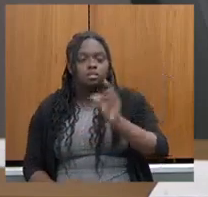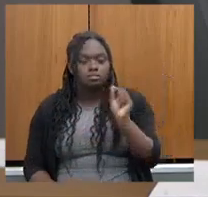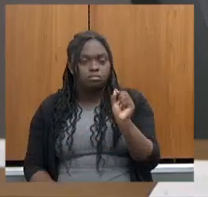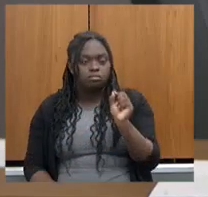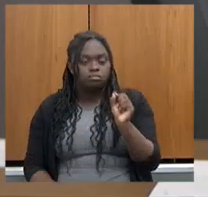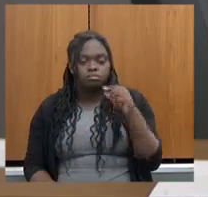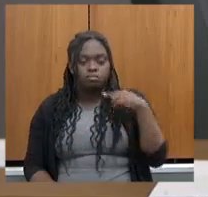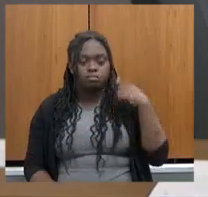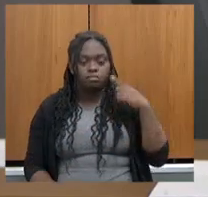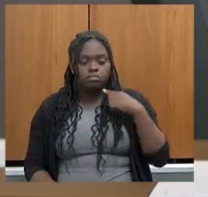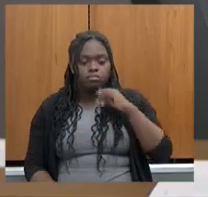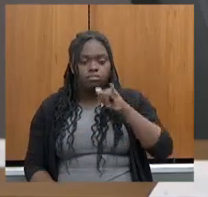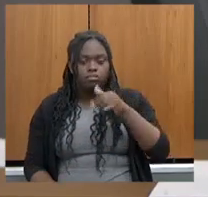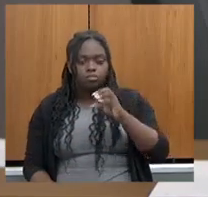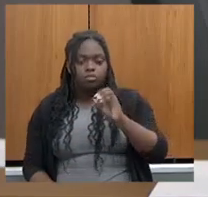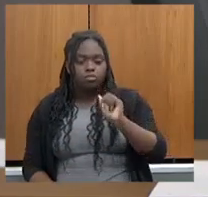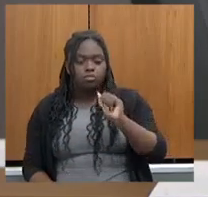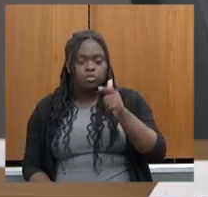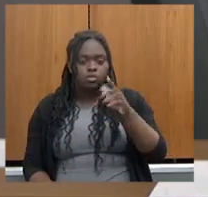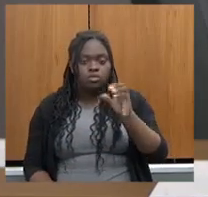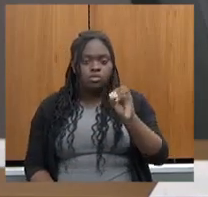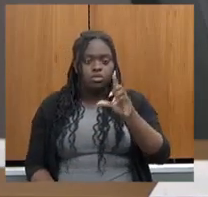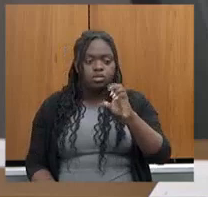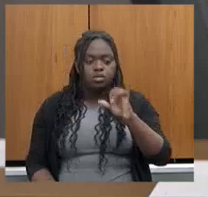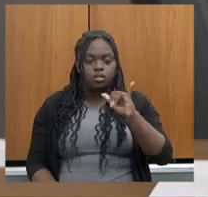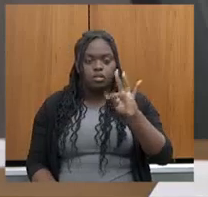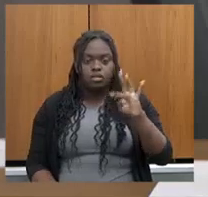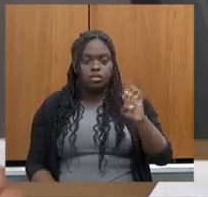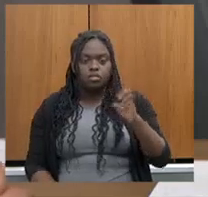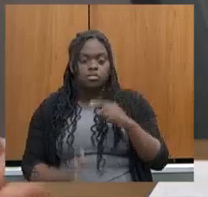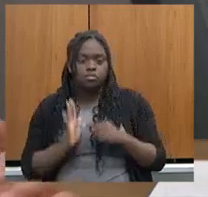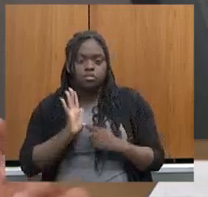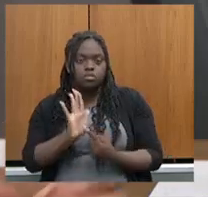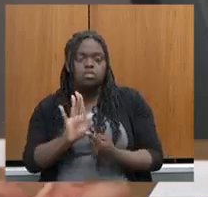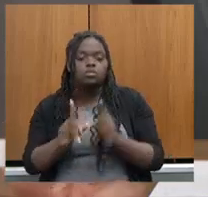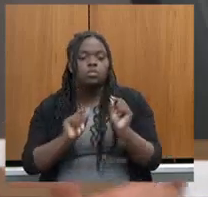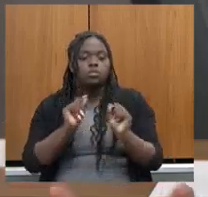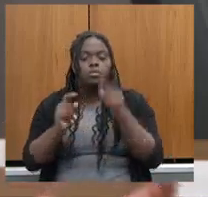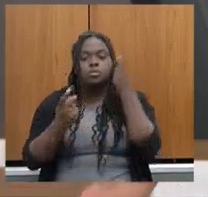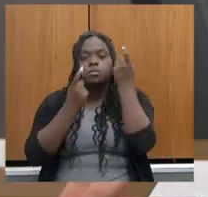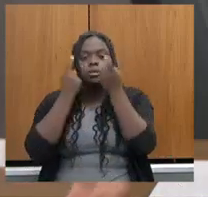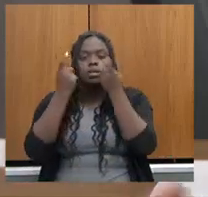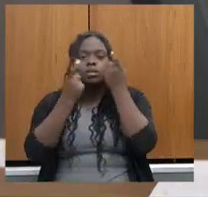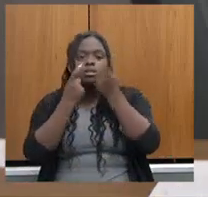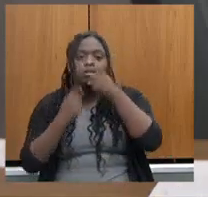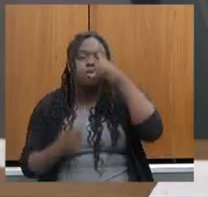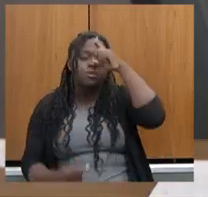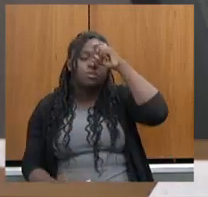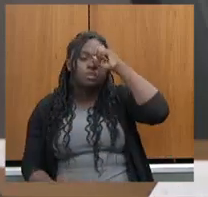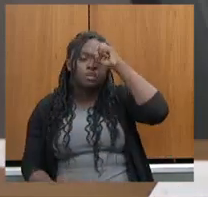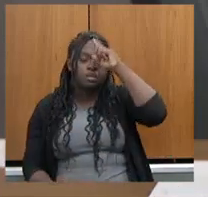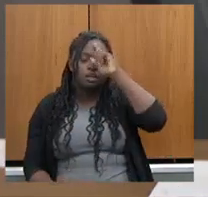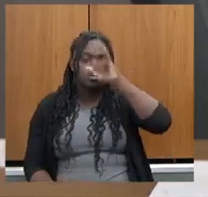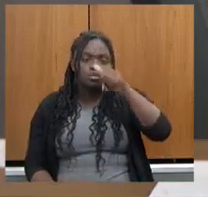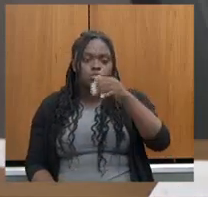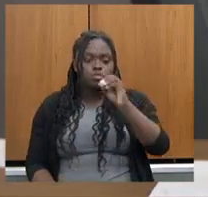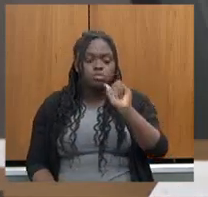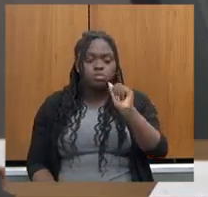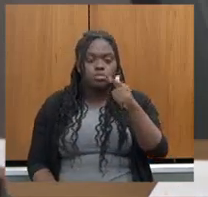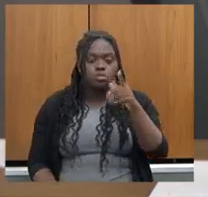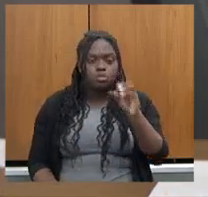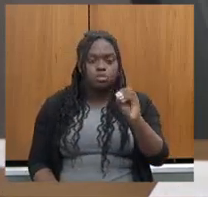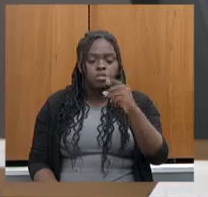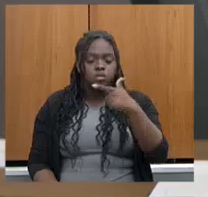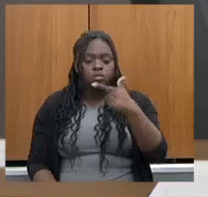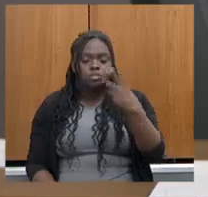que o nosso Deputado João Leite colocou que foi a preocupação com o Hospital João 23 no